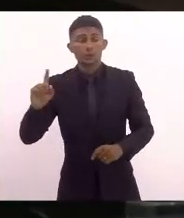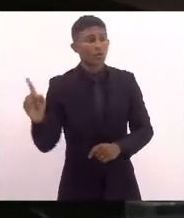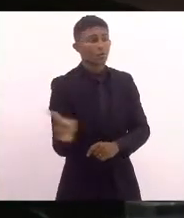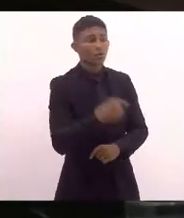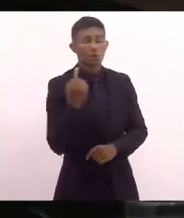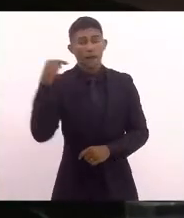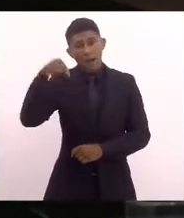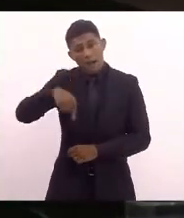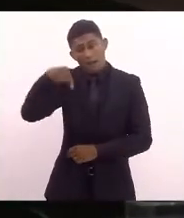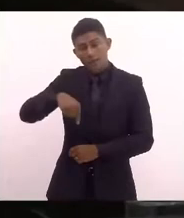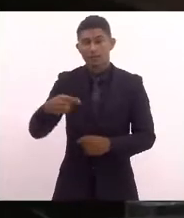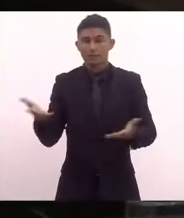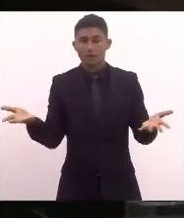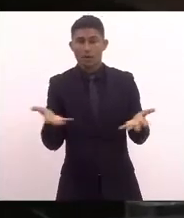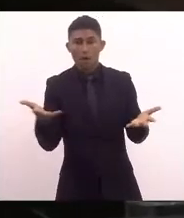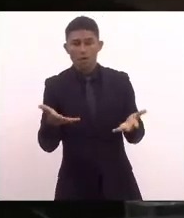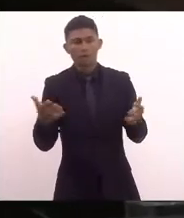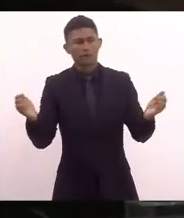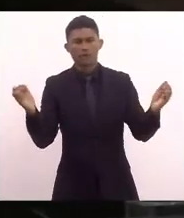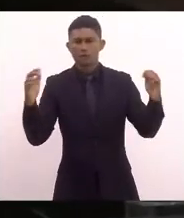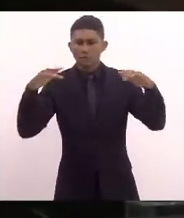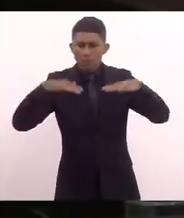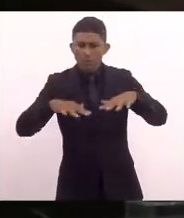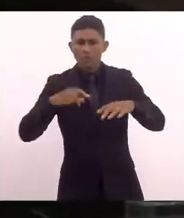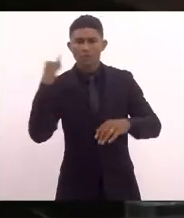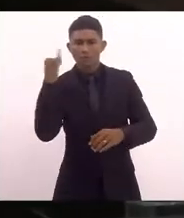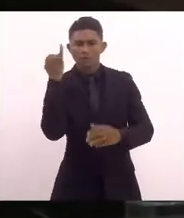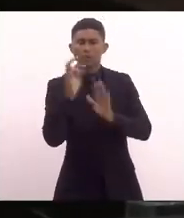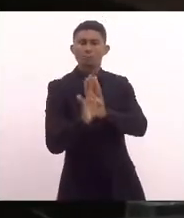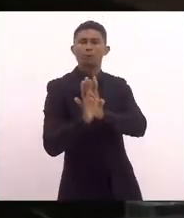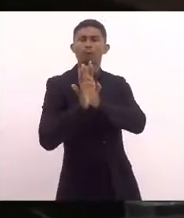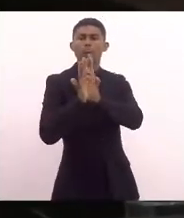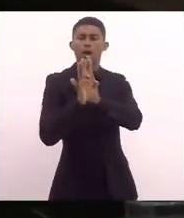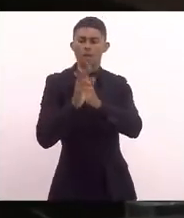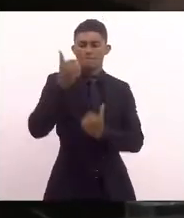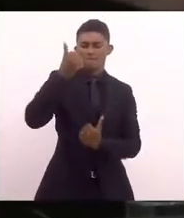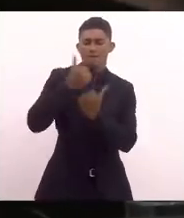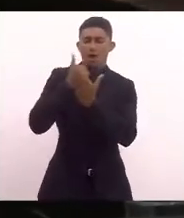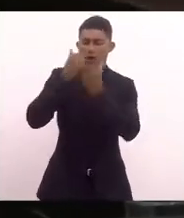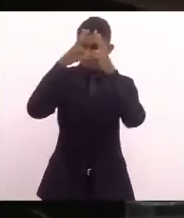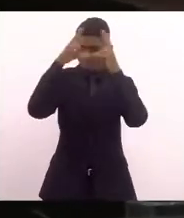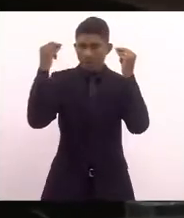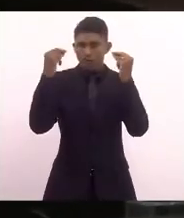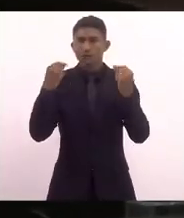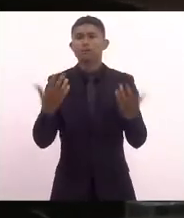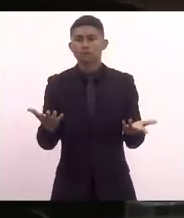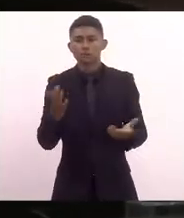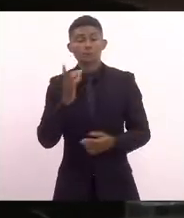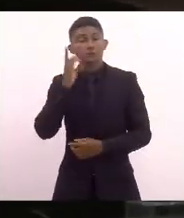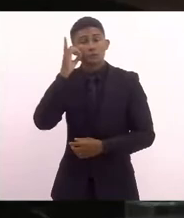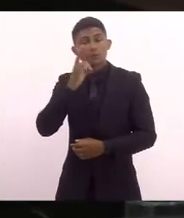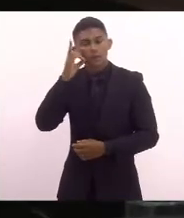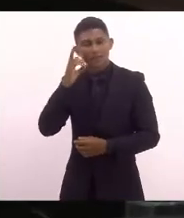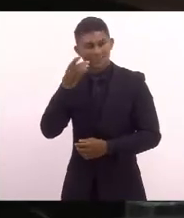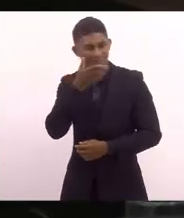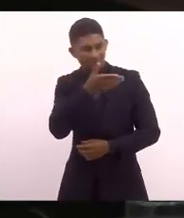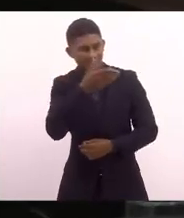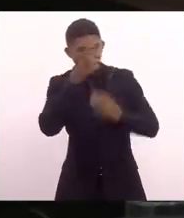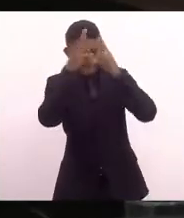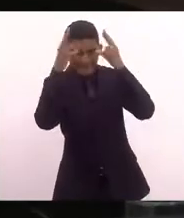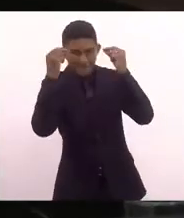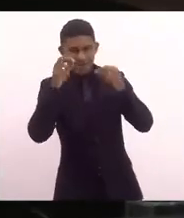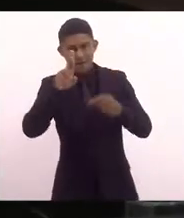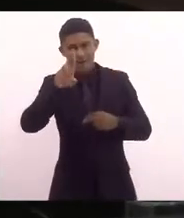hoje, de estar representando o auxiliar em tec-enfermagem, junto com a deputada enfermeira Rejane, que está